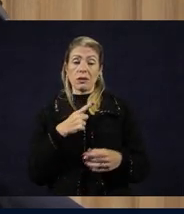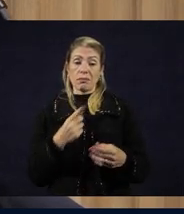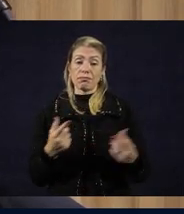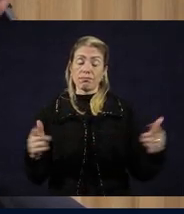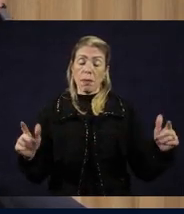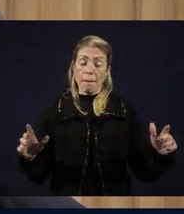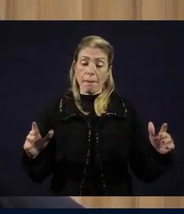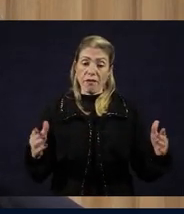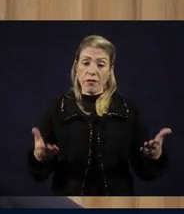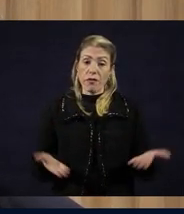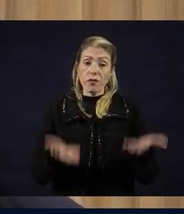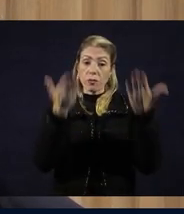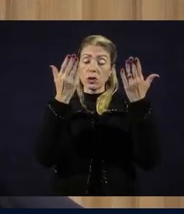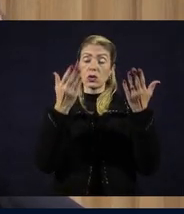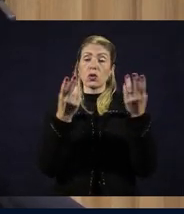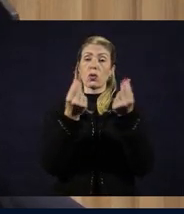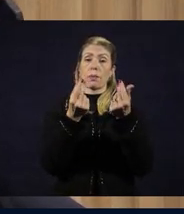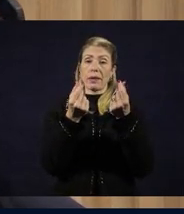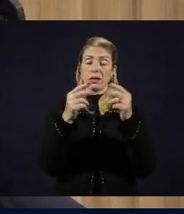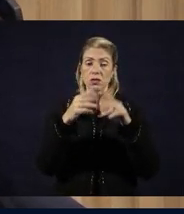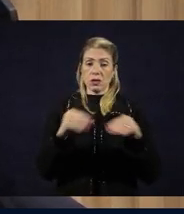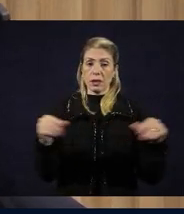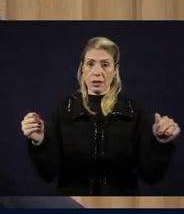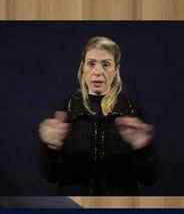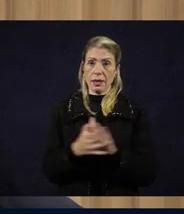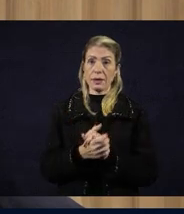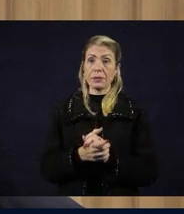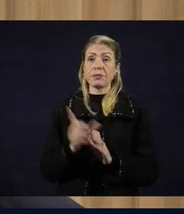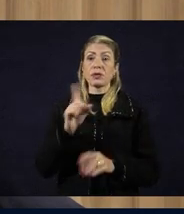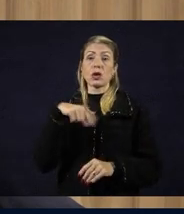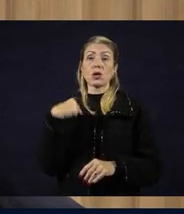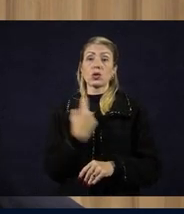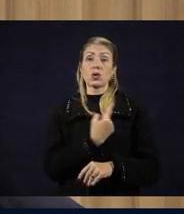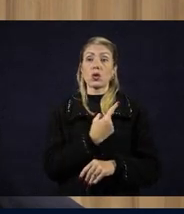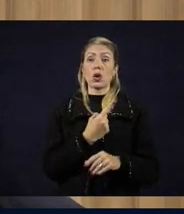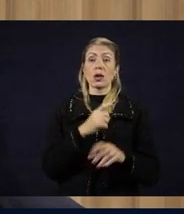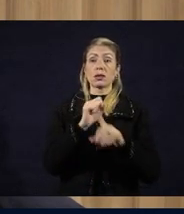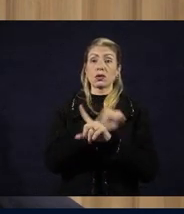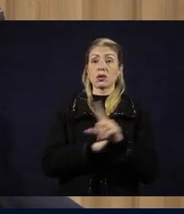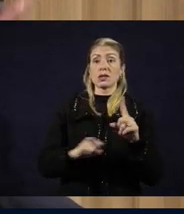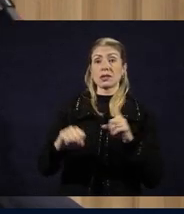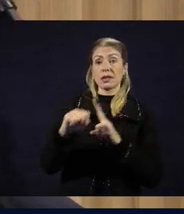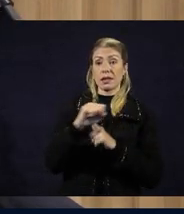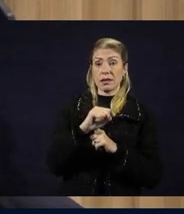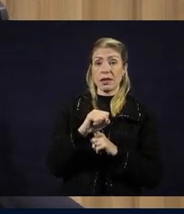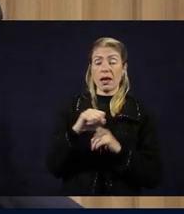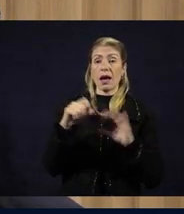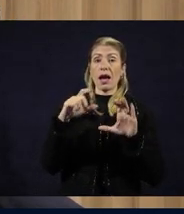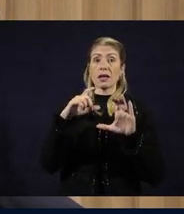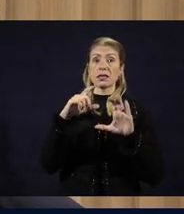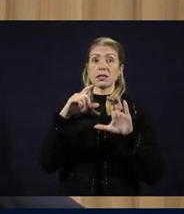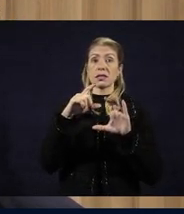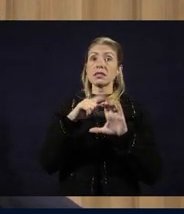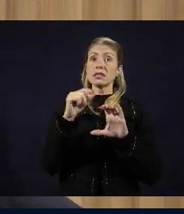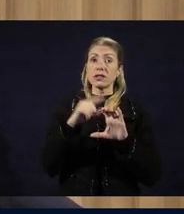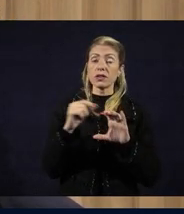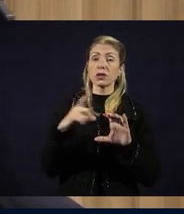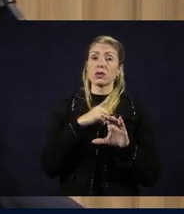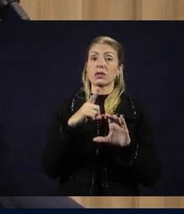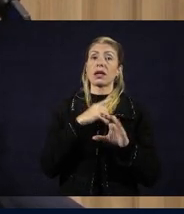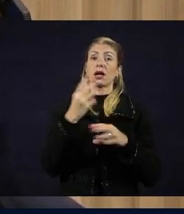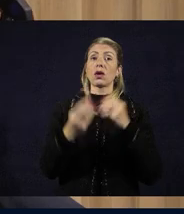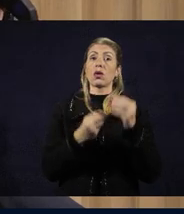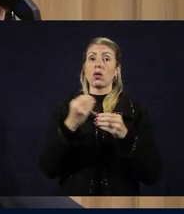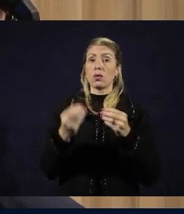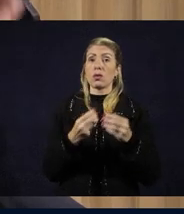acho que o desafio como nós temos como sociedade civil é que essa reprecificação dos estoques